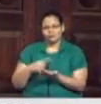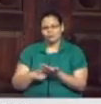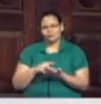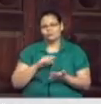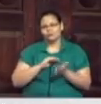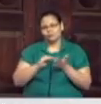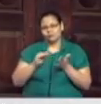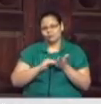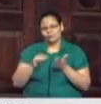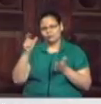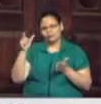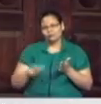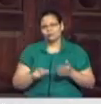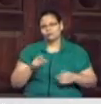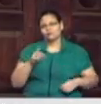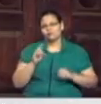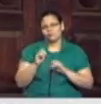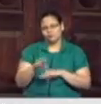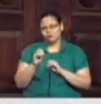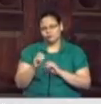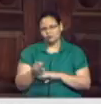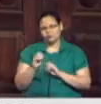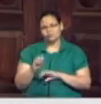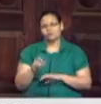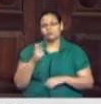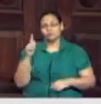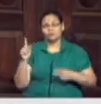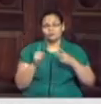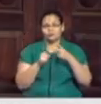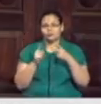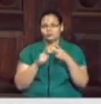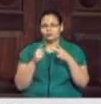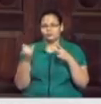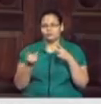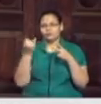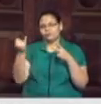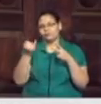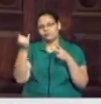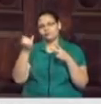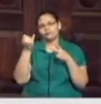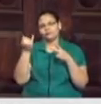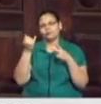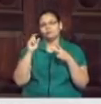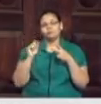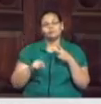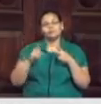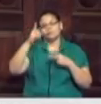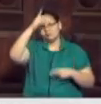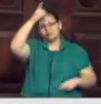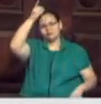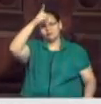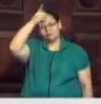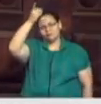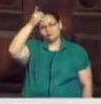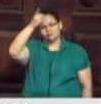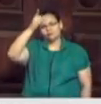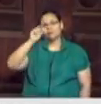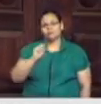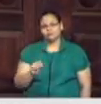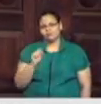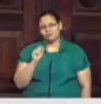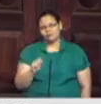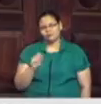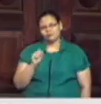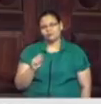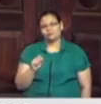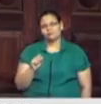Segundo elemento muito importante dessa pactuação é a ideia de